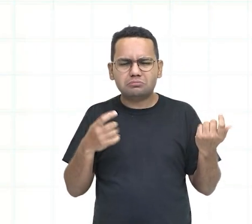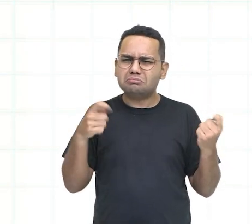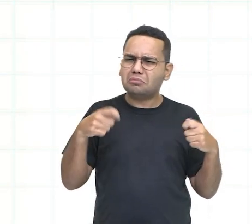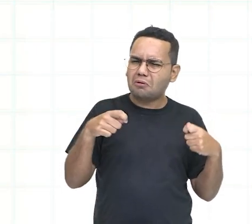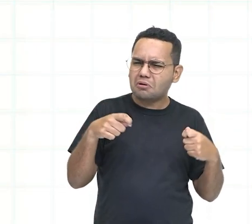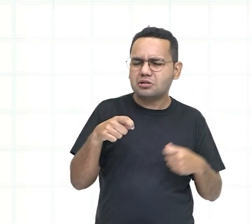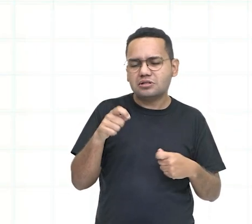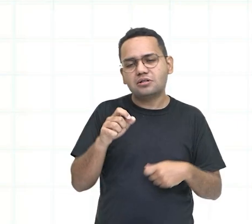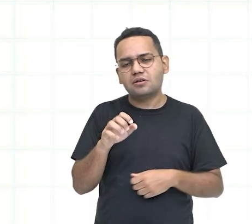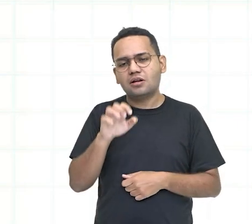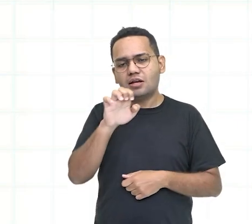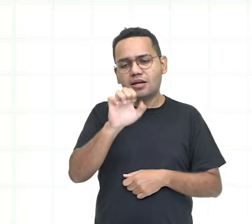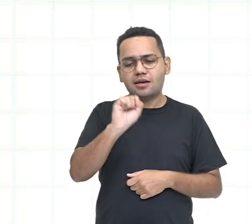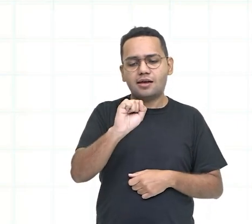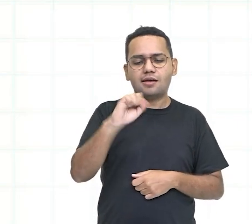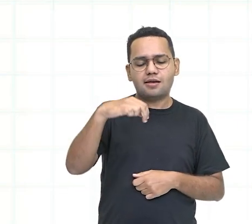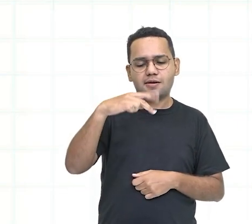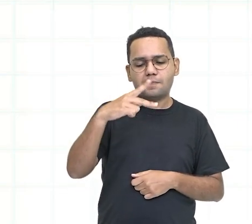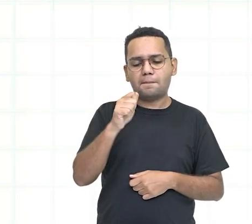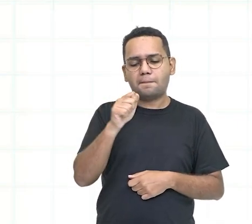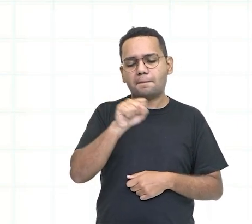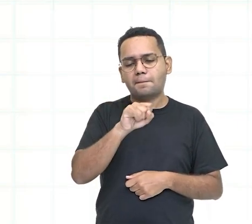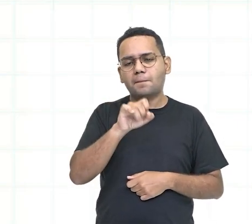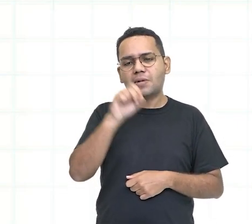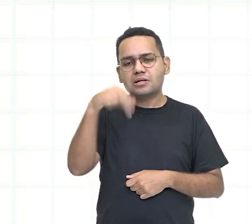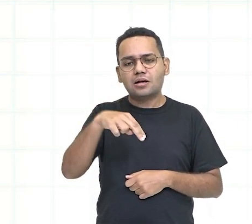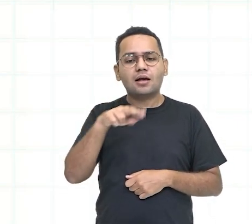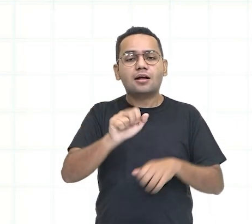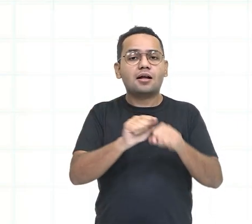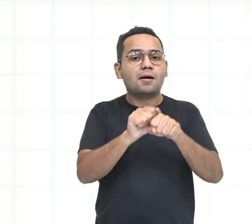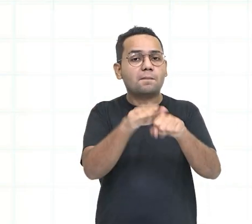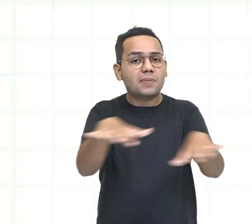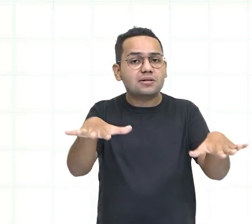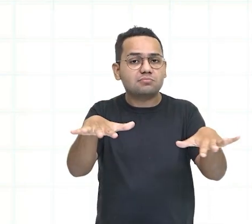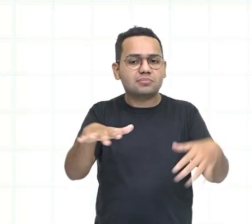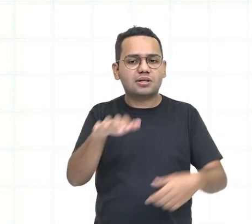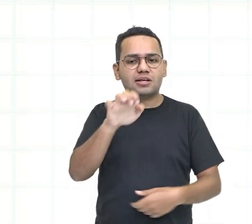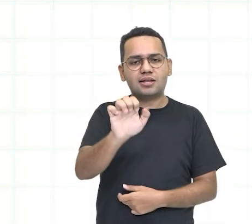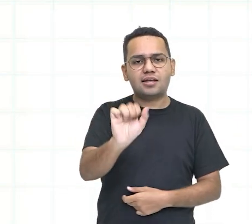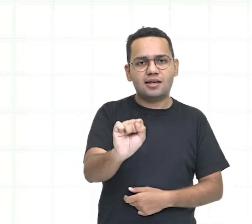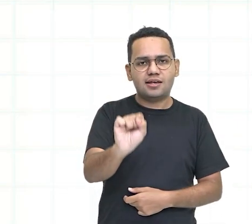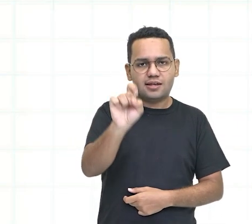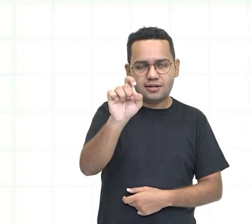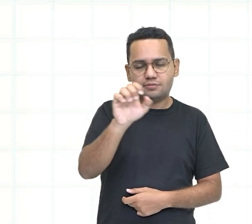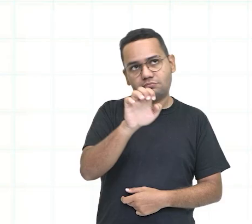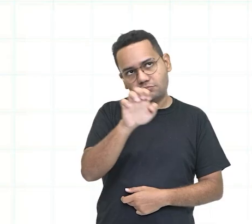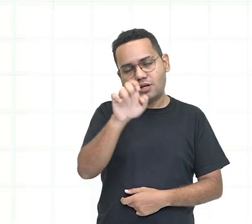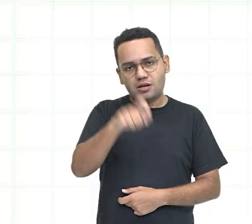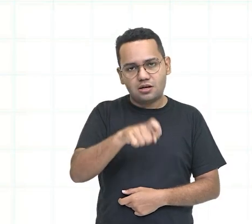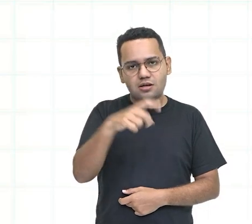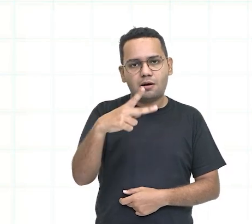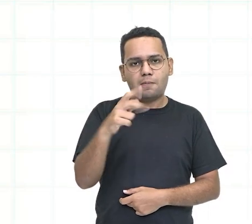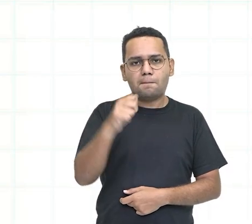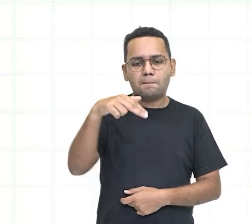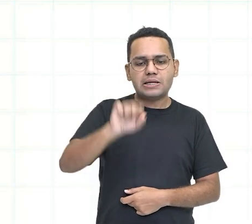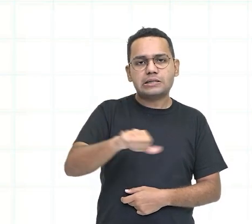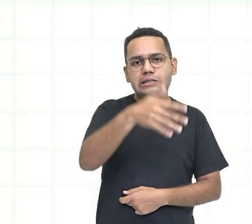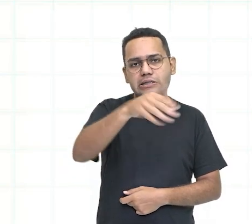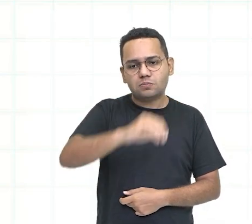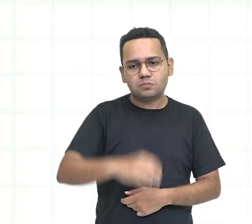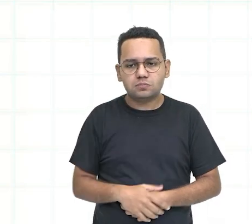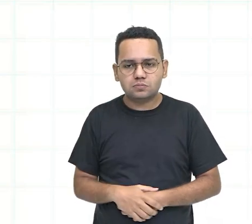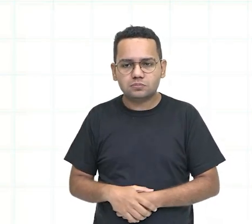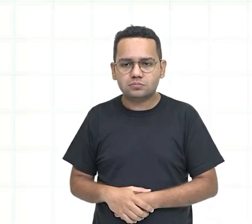assim. Expansão seria o nosso ão aqui, ó. Esse shon é o nosso ão. A expansão do quê?